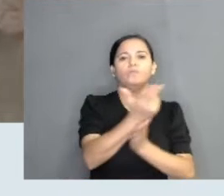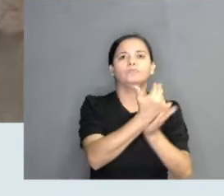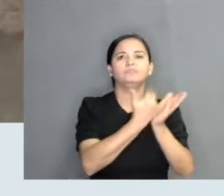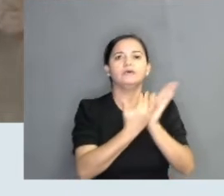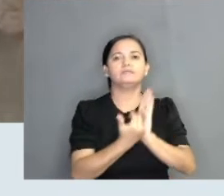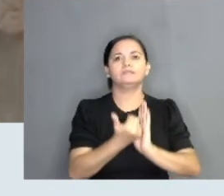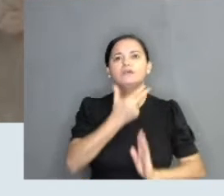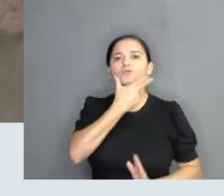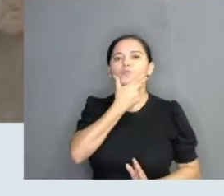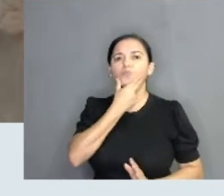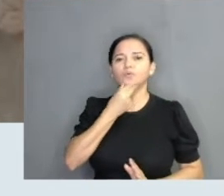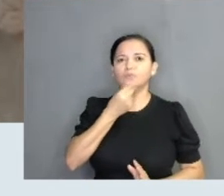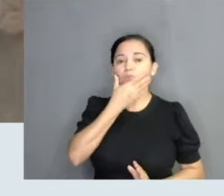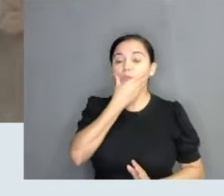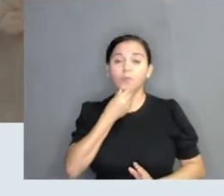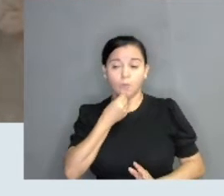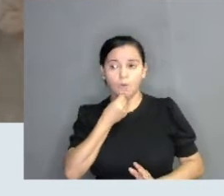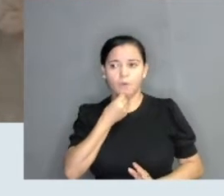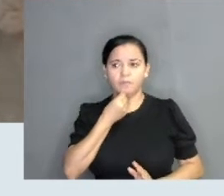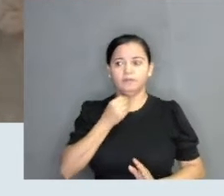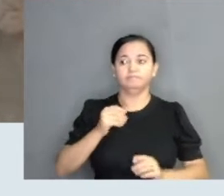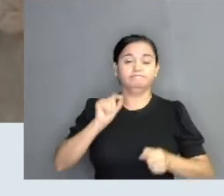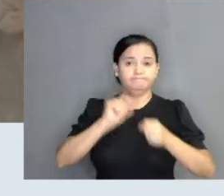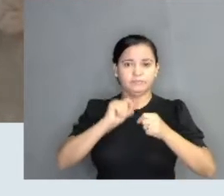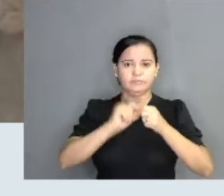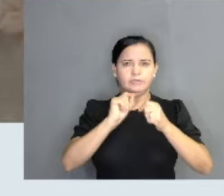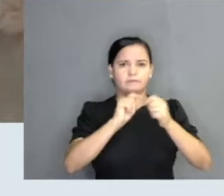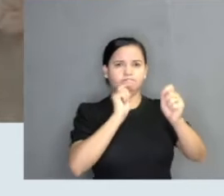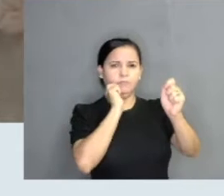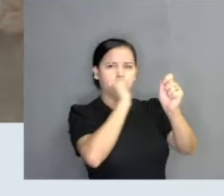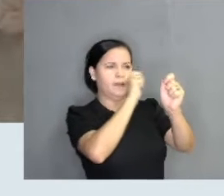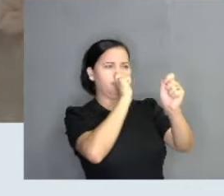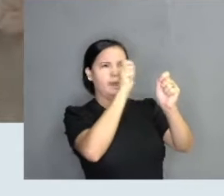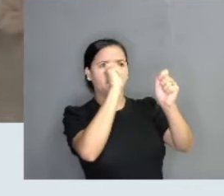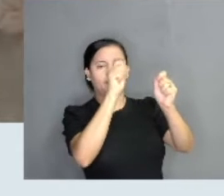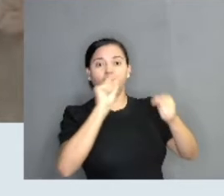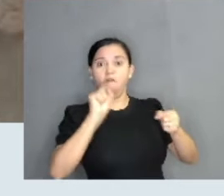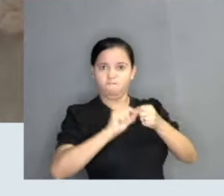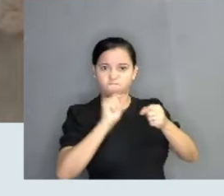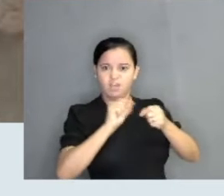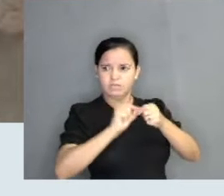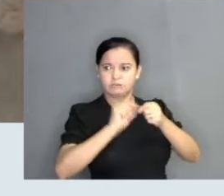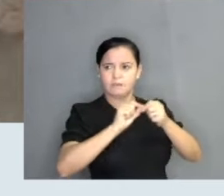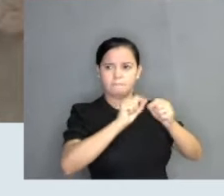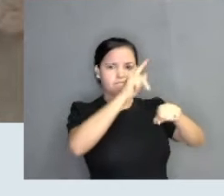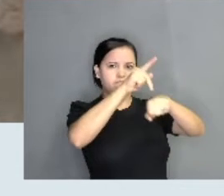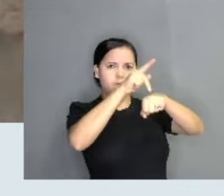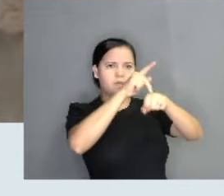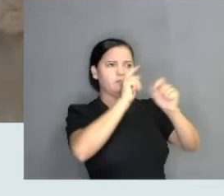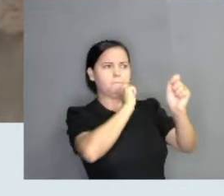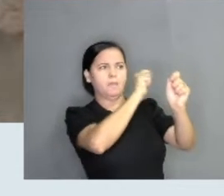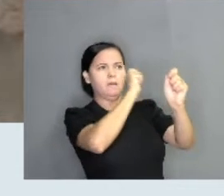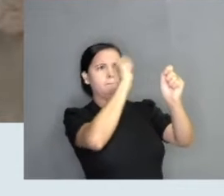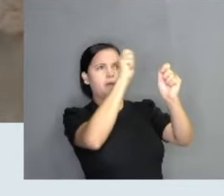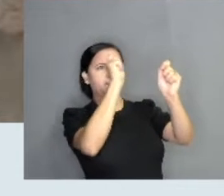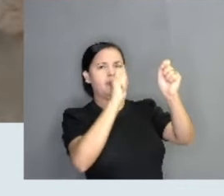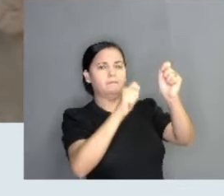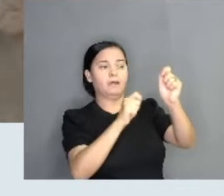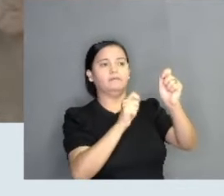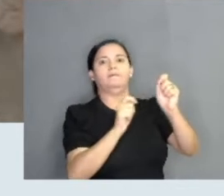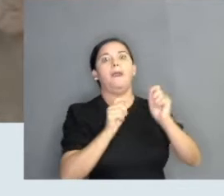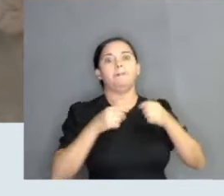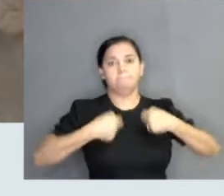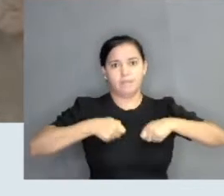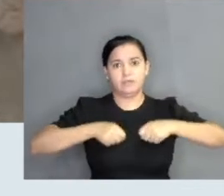escultura do homem era muito peculiar, teria que ser muito bem feita, muito bem retratada. Para vocês